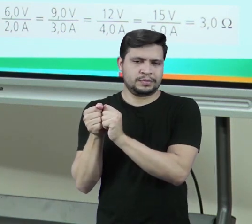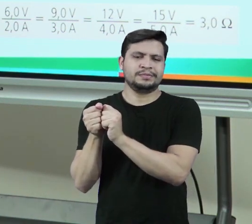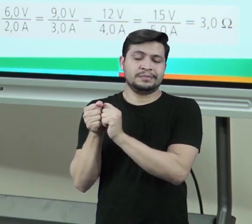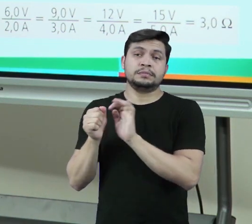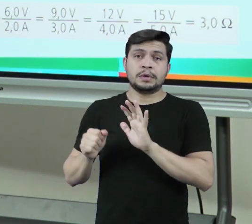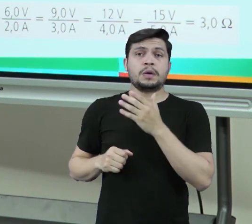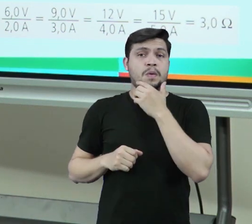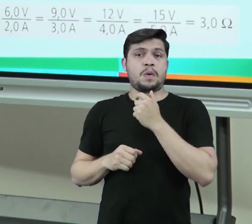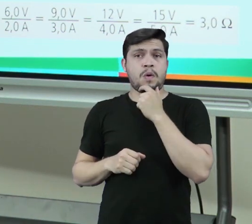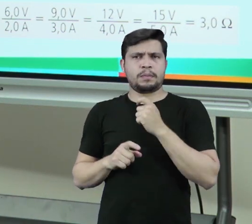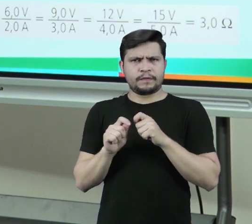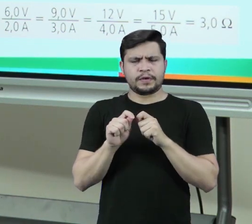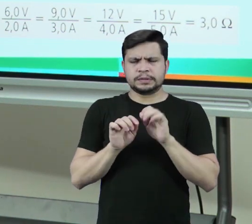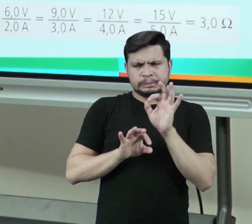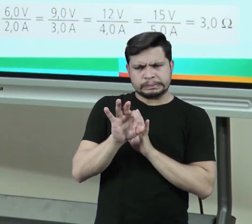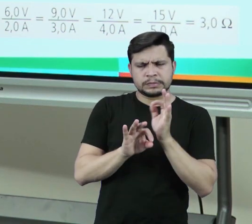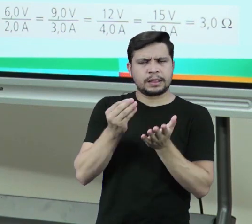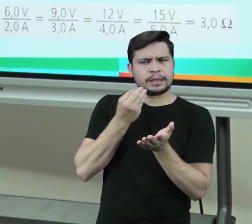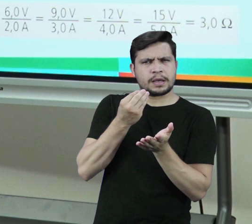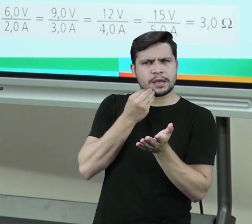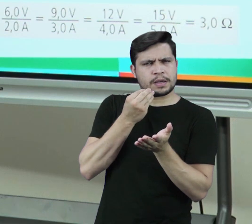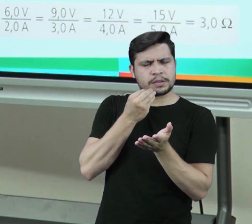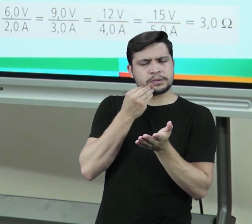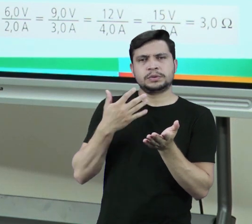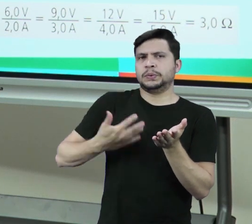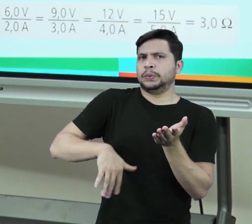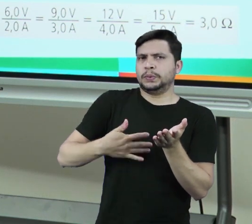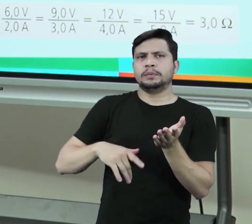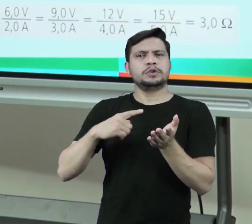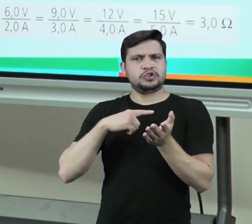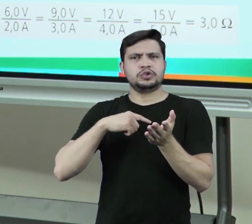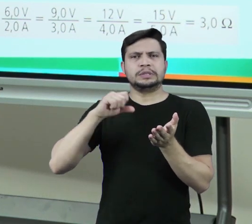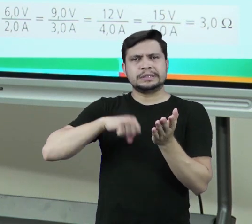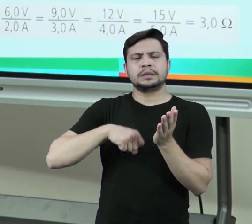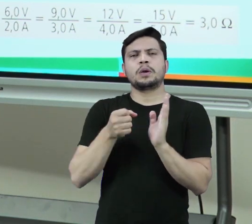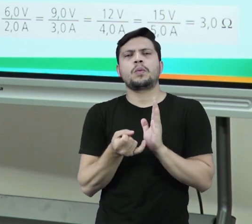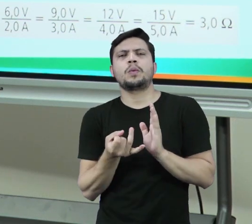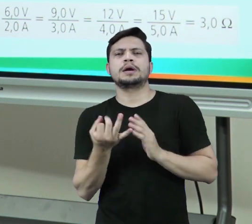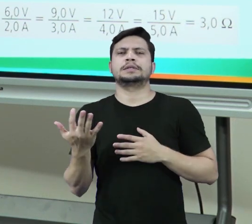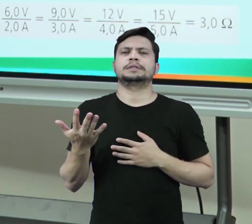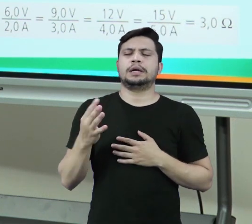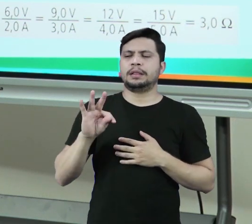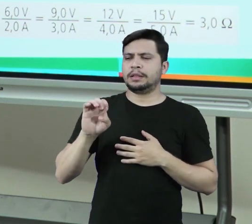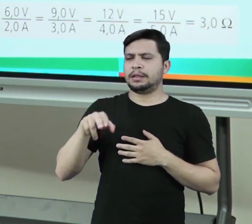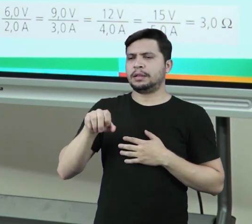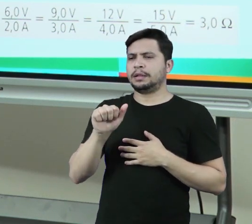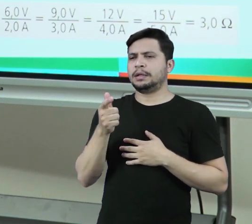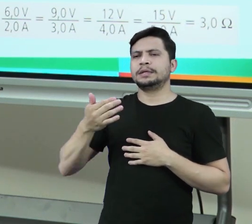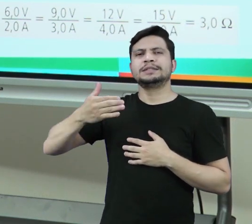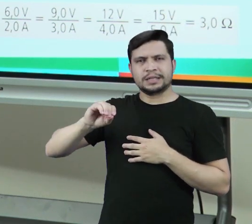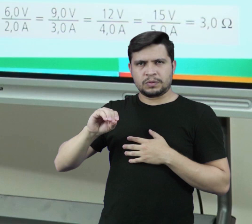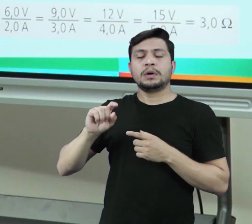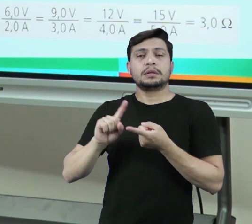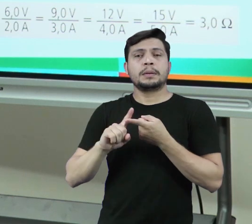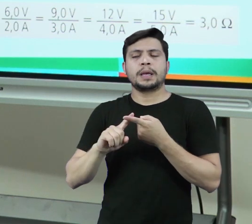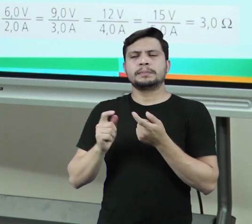esse experimento, no caso, estabelecia uma certa tensão e automaticamente media uma corrente. E aí quando eu fazia